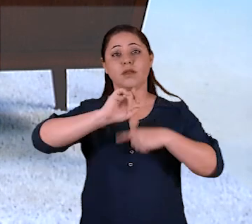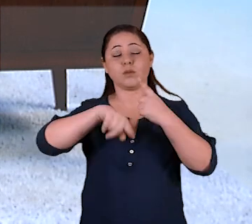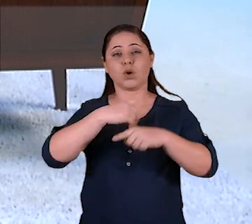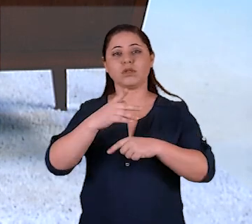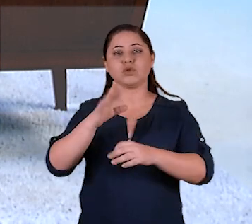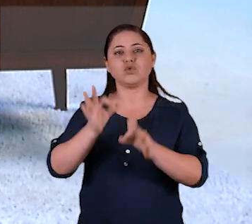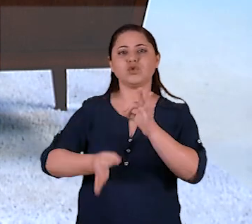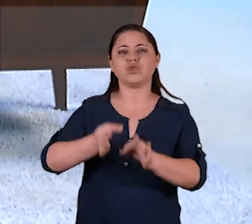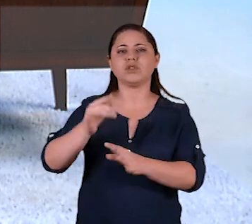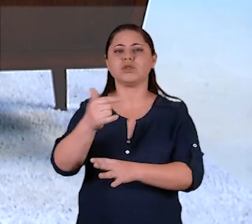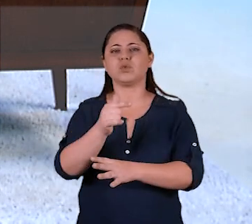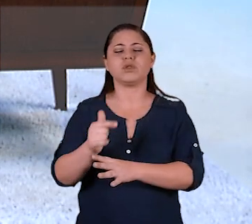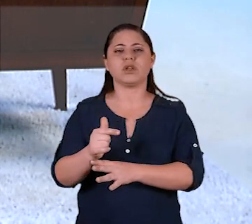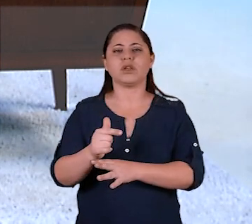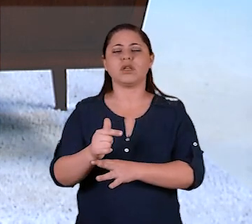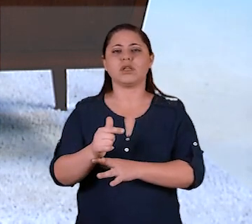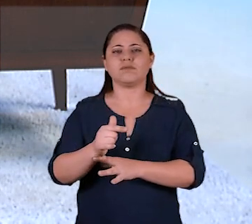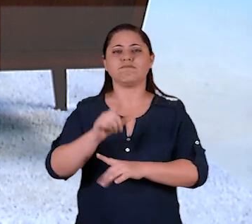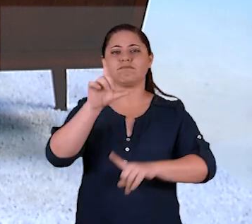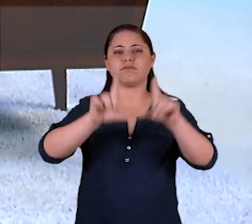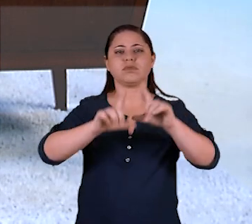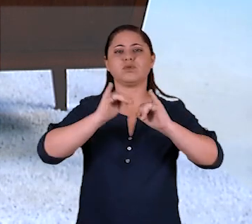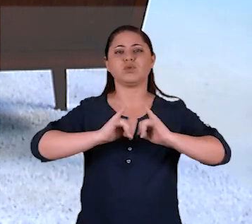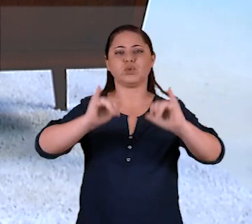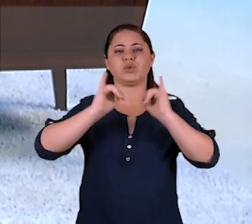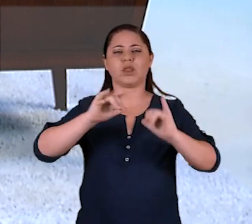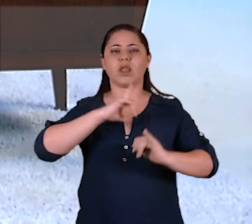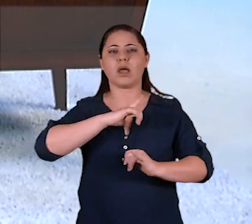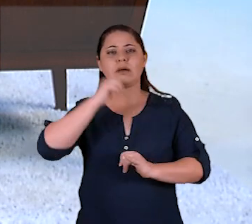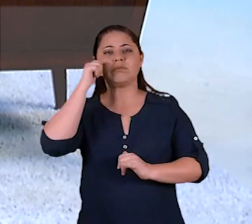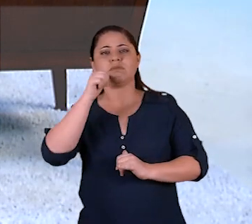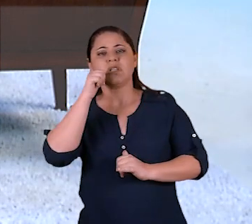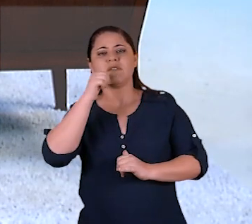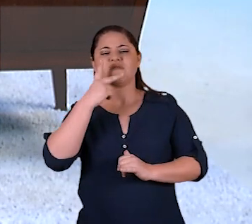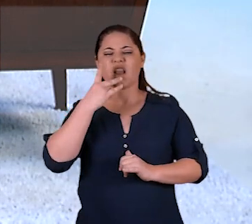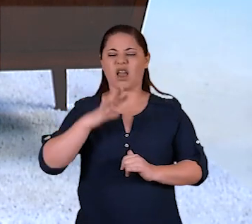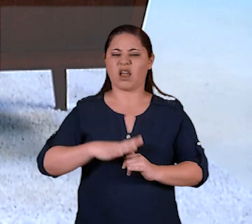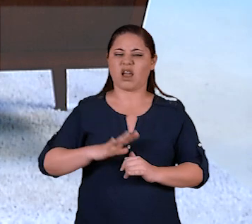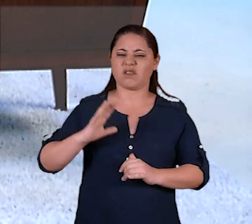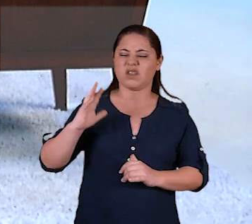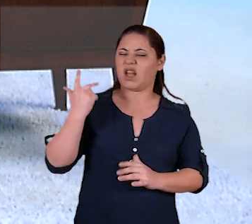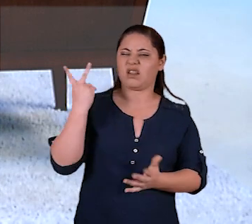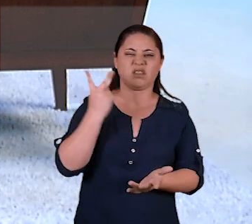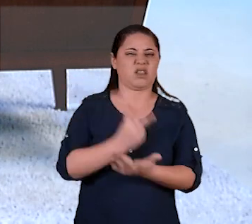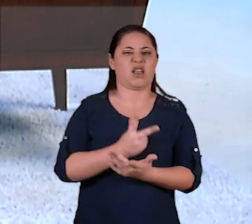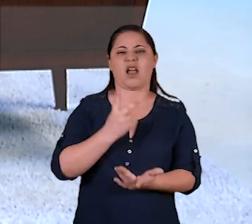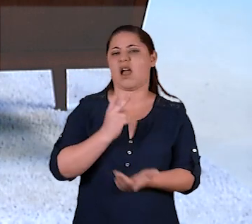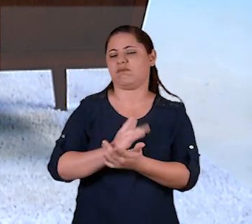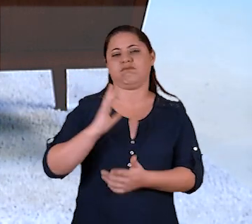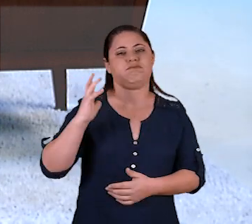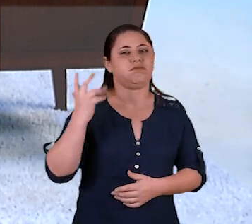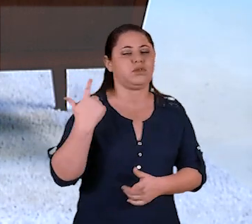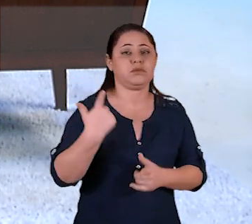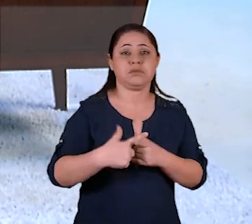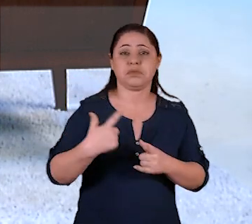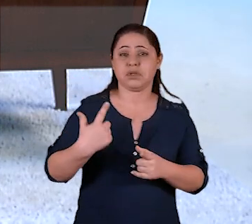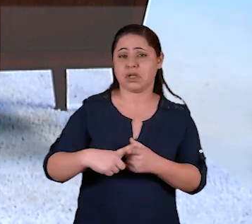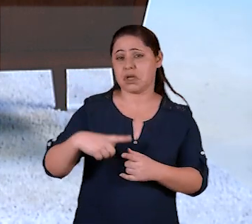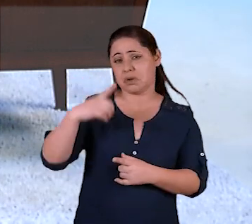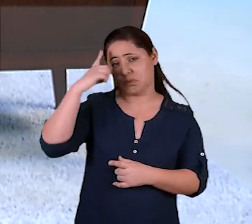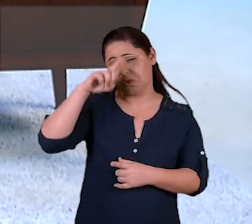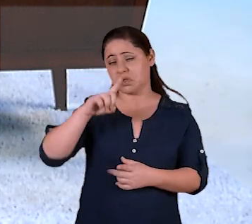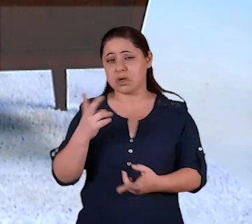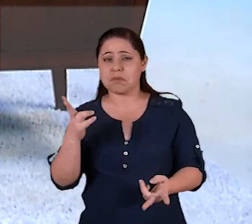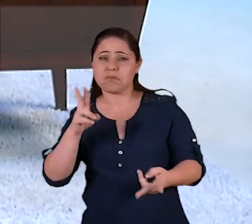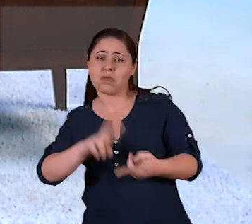da impunidade, até na reportagem que a gente trouxe no bloco anterior, uma mulher falou, essas coisas vão continuar acontecendo, porque um dia o